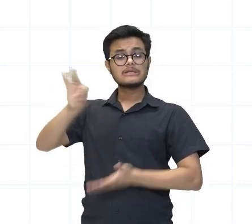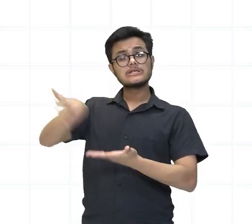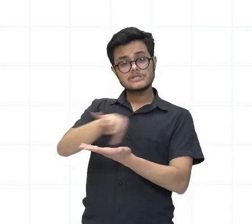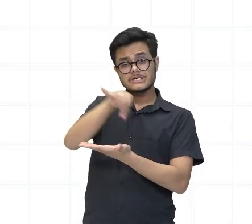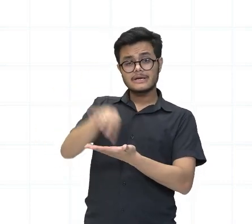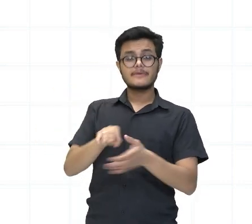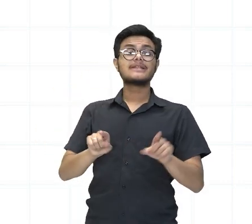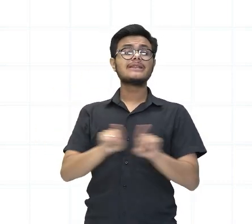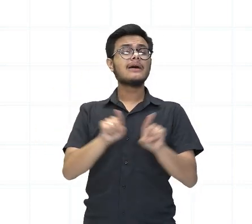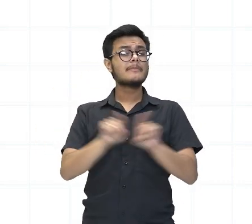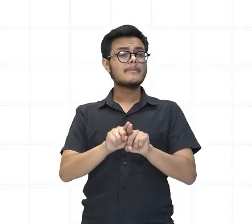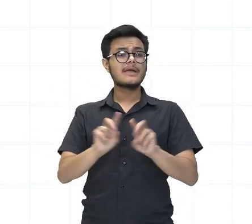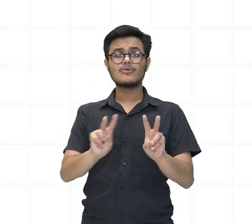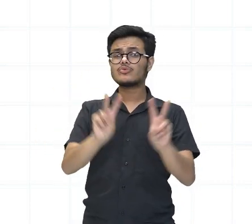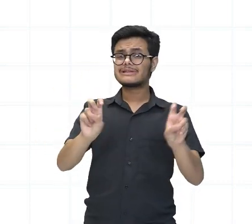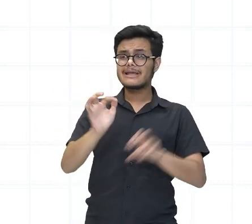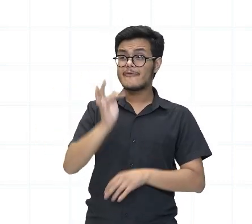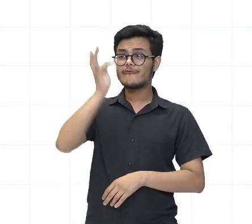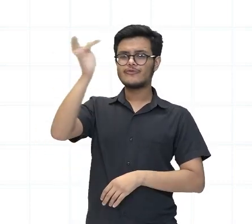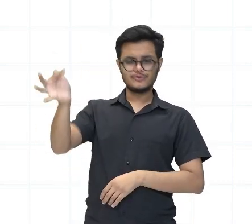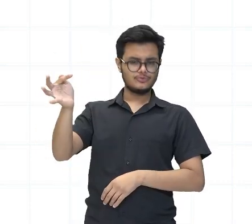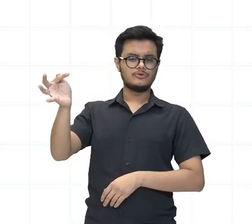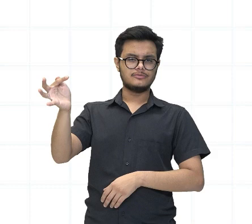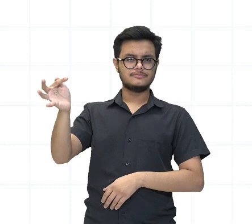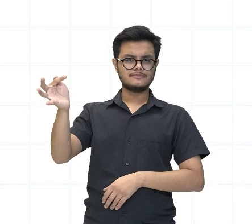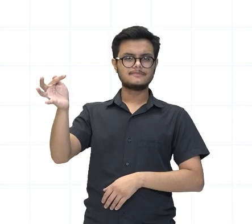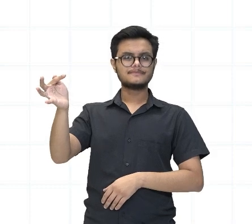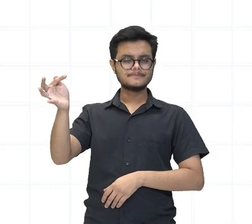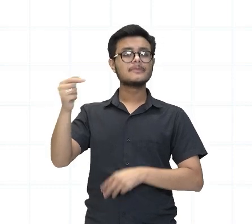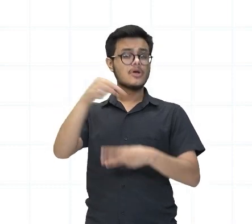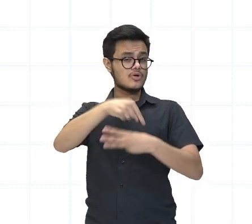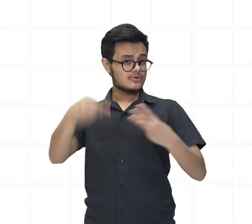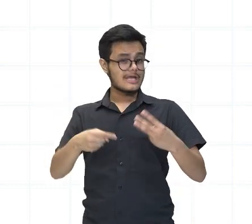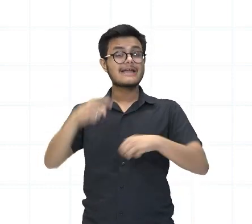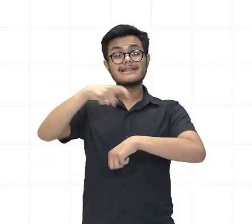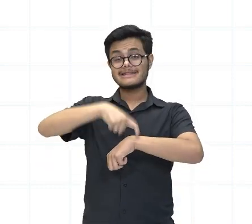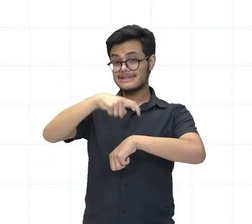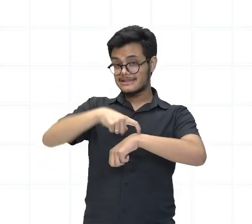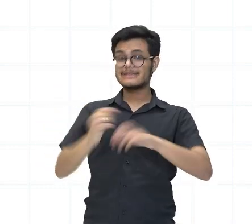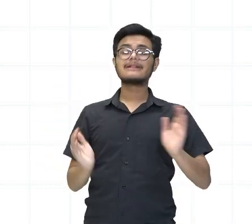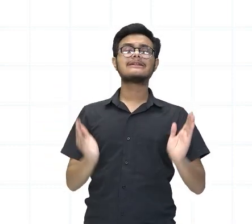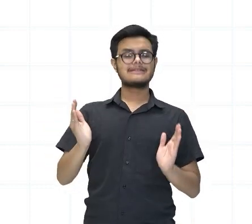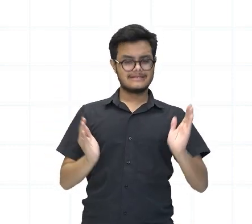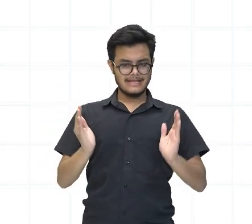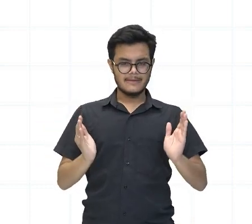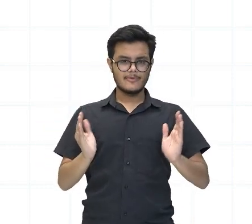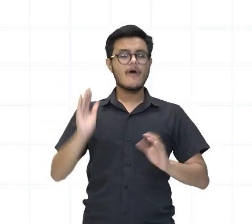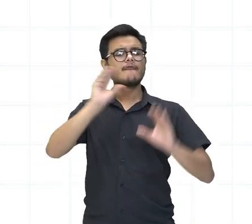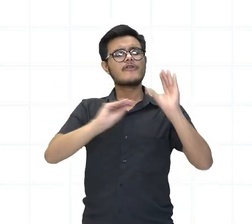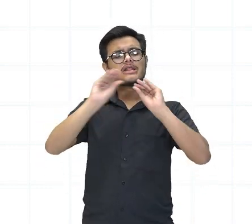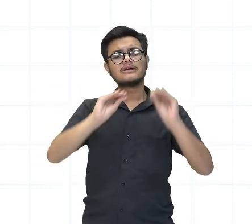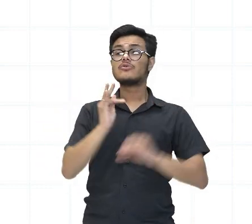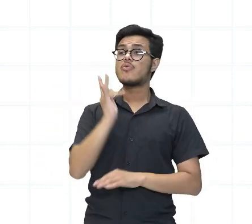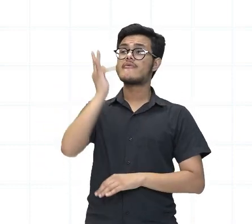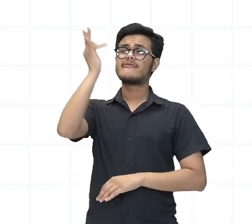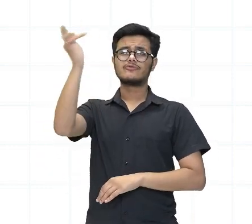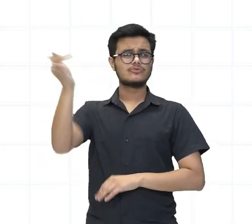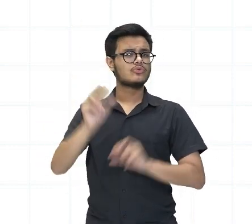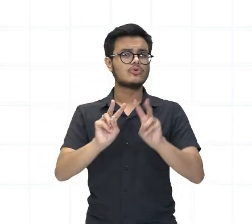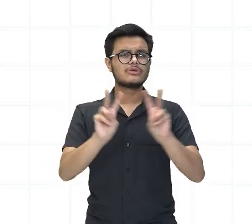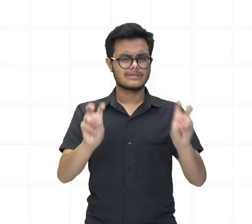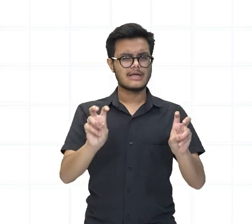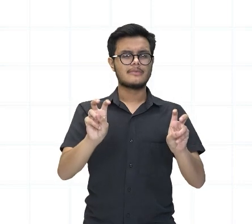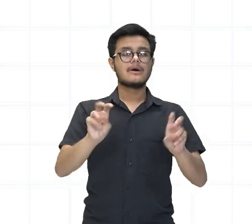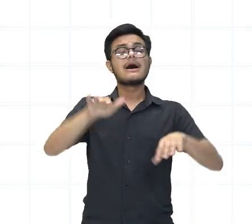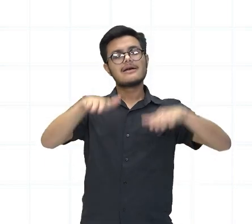que é após, algo que ainda está por vir. Após este momento em que eu estou falando ou de repente eu estou lendo o texto.